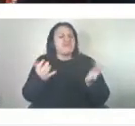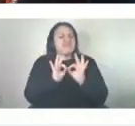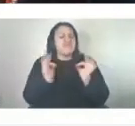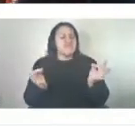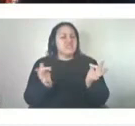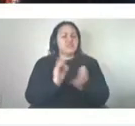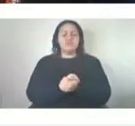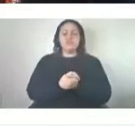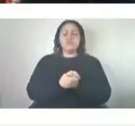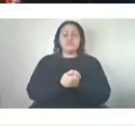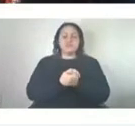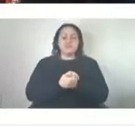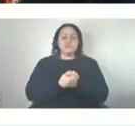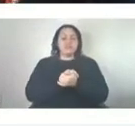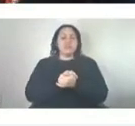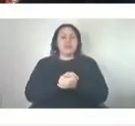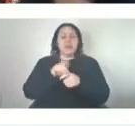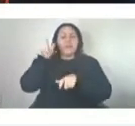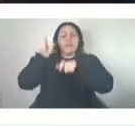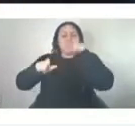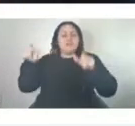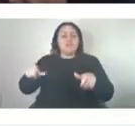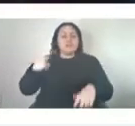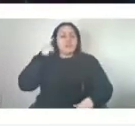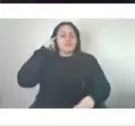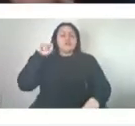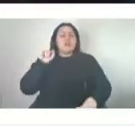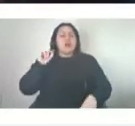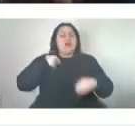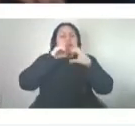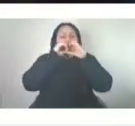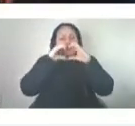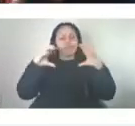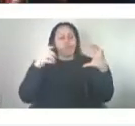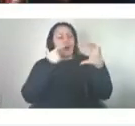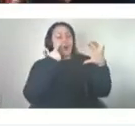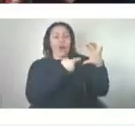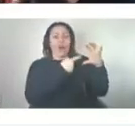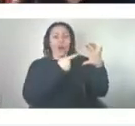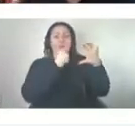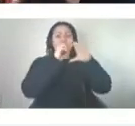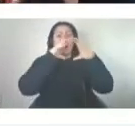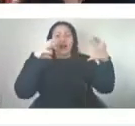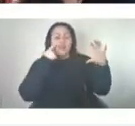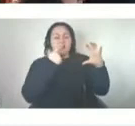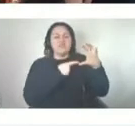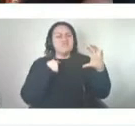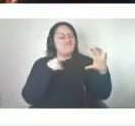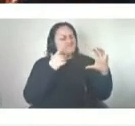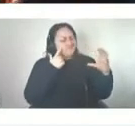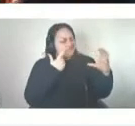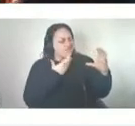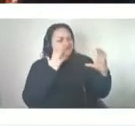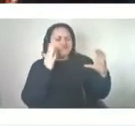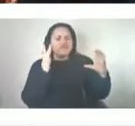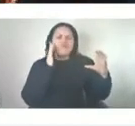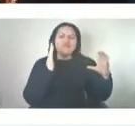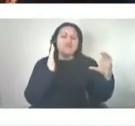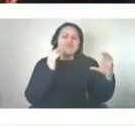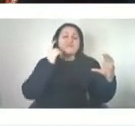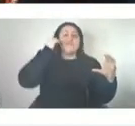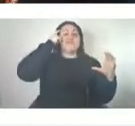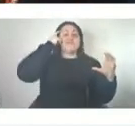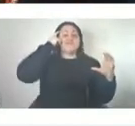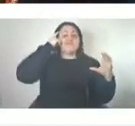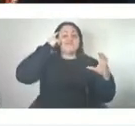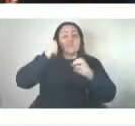as pessoas enchiam porque tinha que encher, olha aqui um balão e tal, e eu comecei a querer refletir mais sobre isso. E aí, inspirado nos animadores de aniversário,